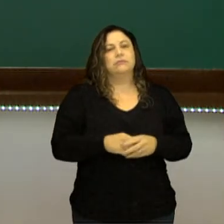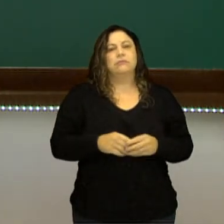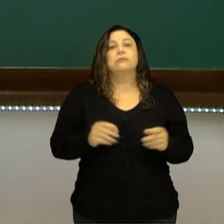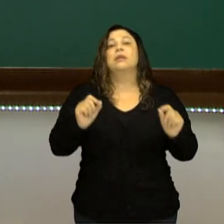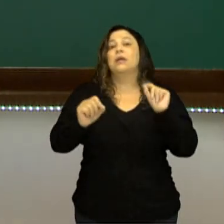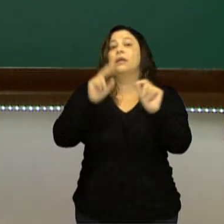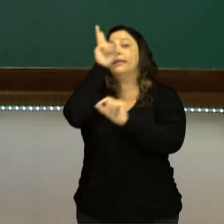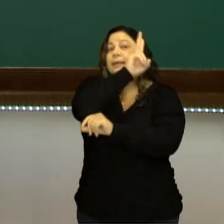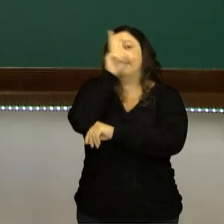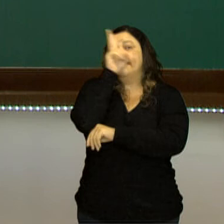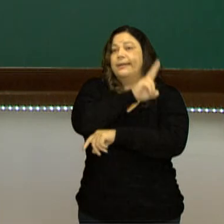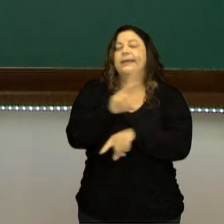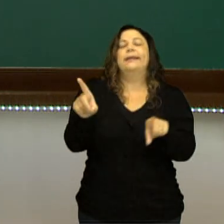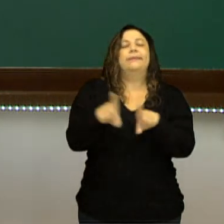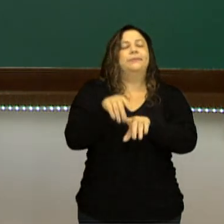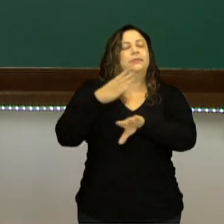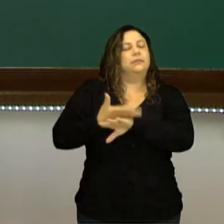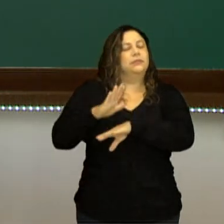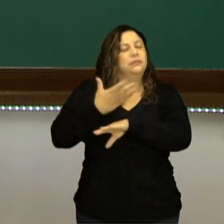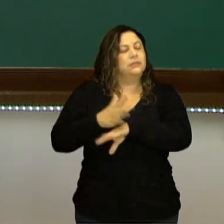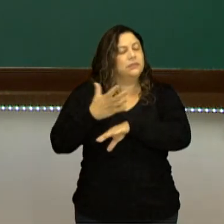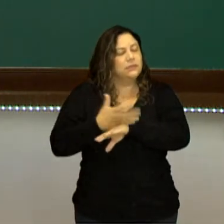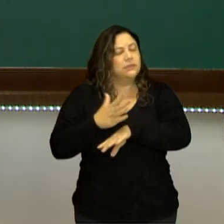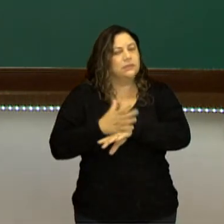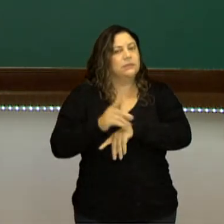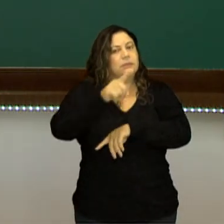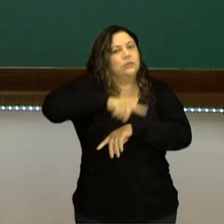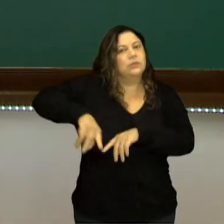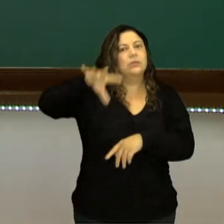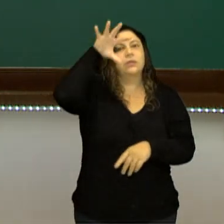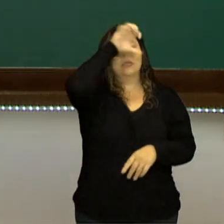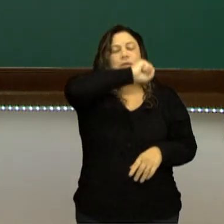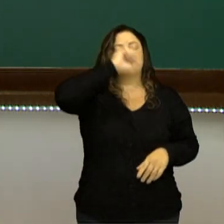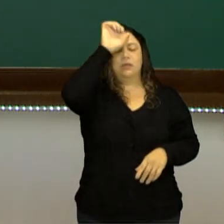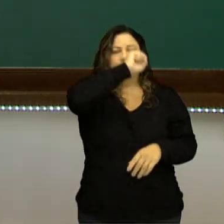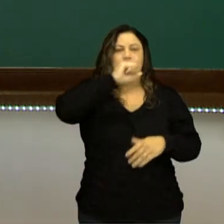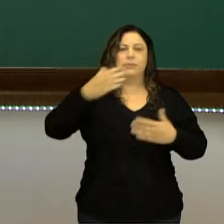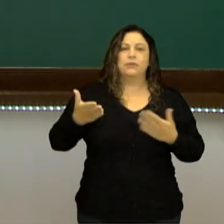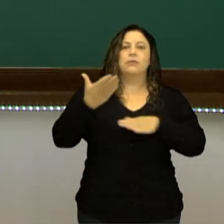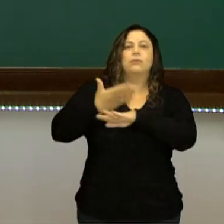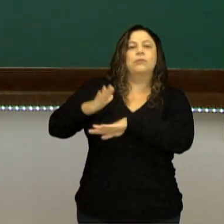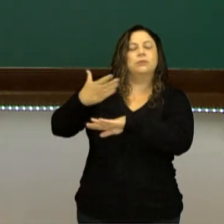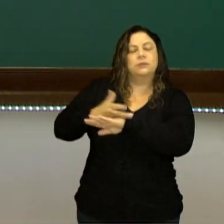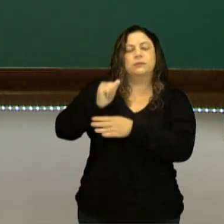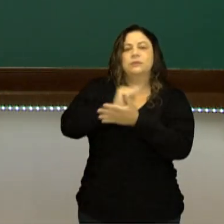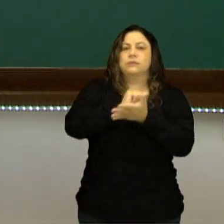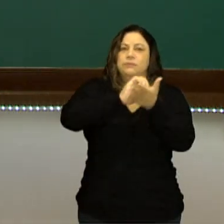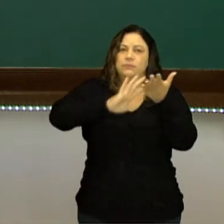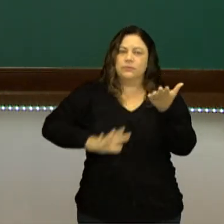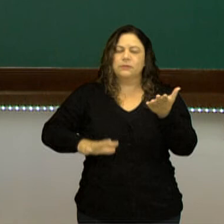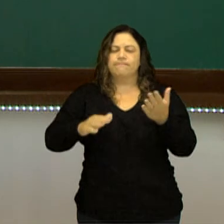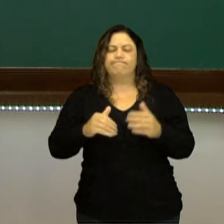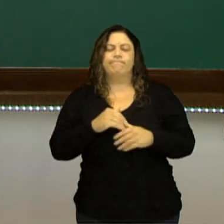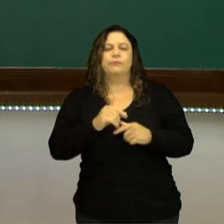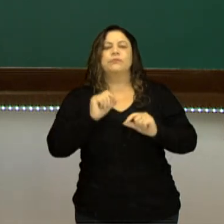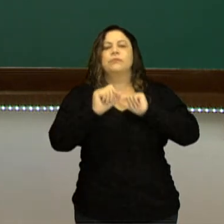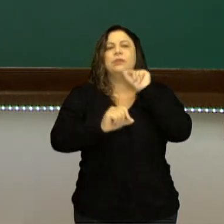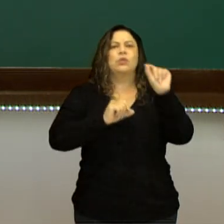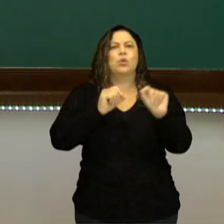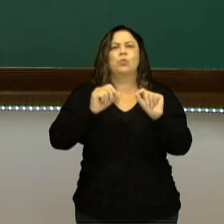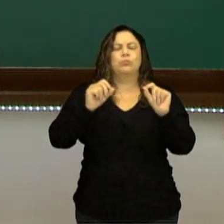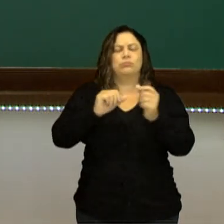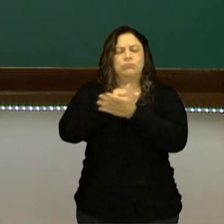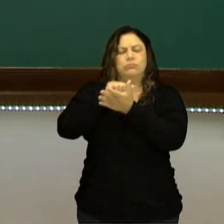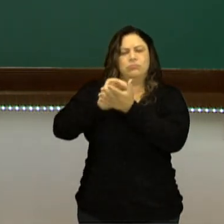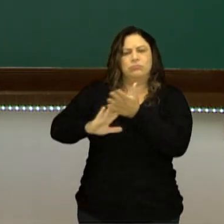e lembre-se de exercitar aquilo que você aprendeu. Vamos fazer exercícios, vamos buscar questões, como que esse exercício,